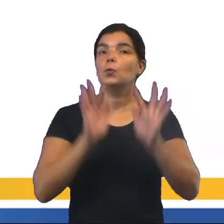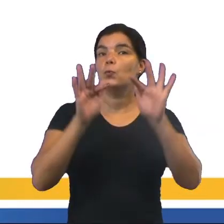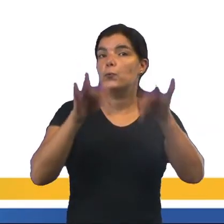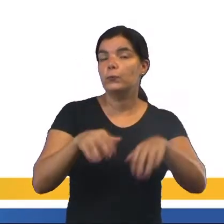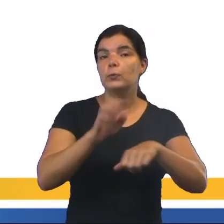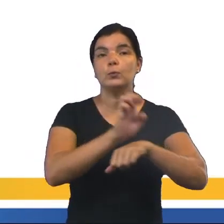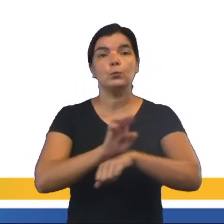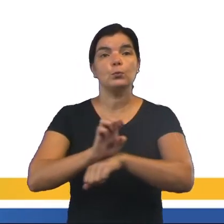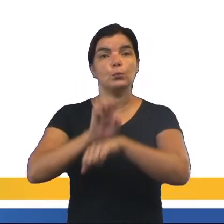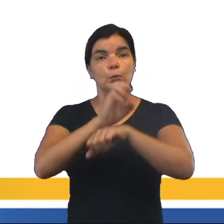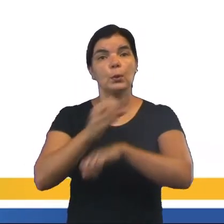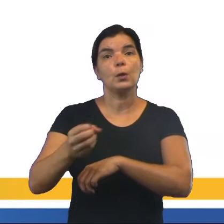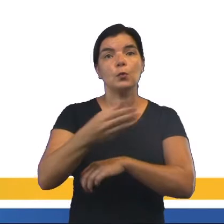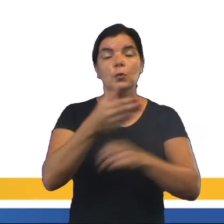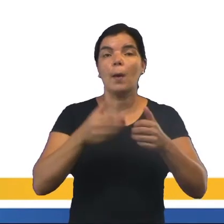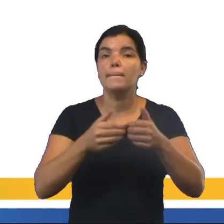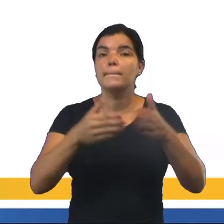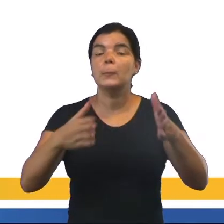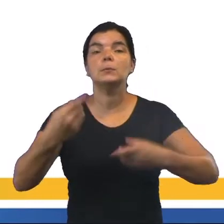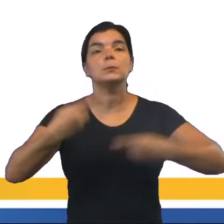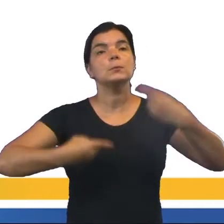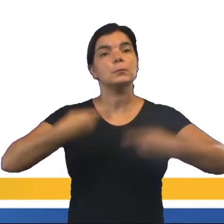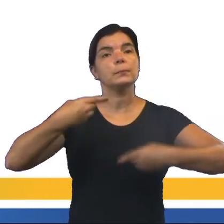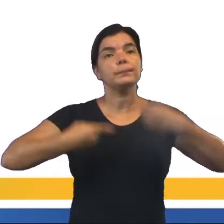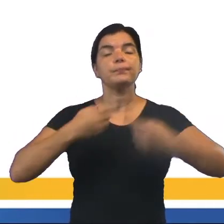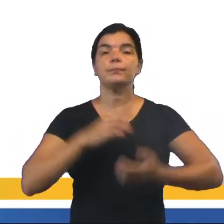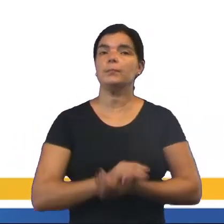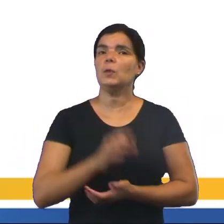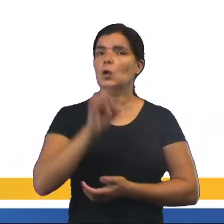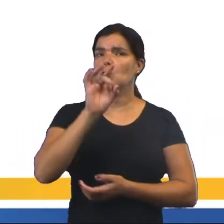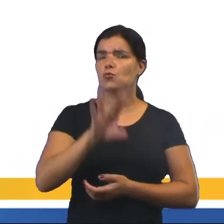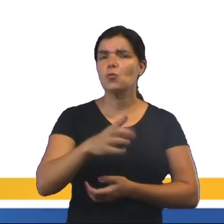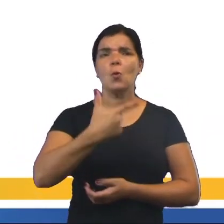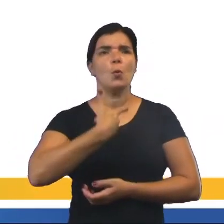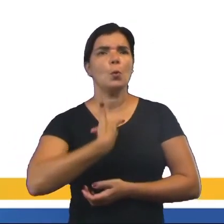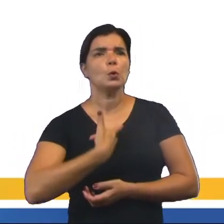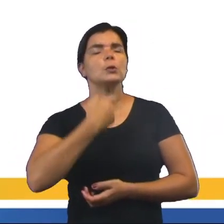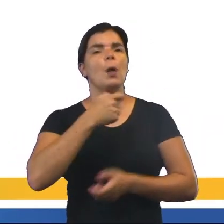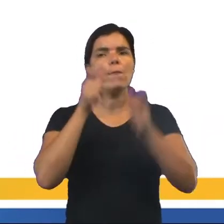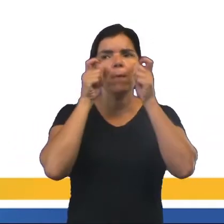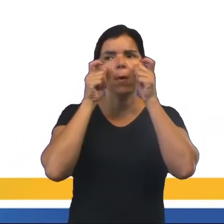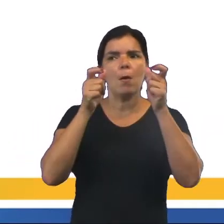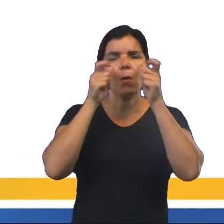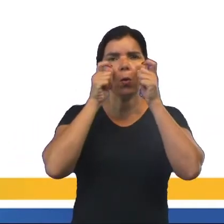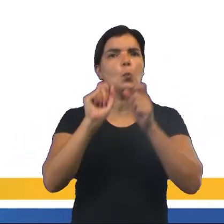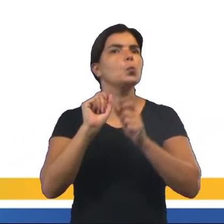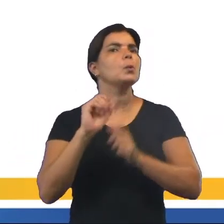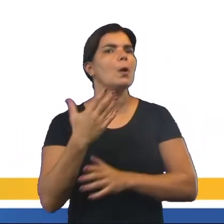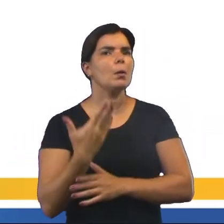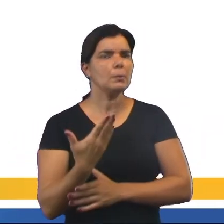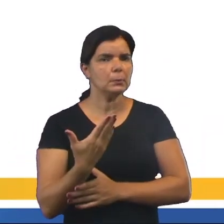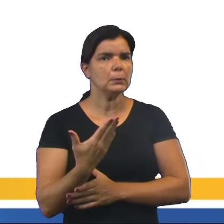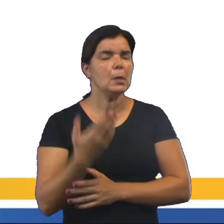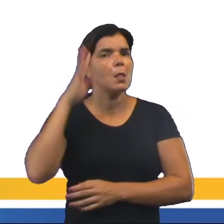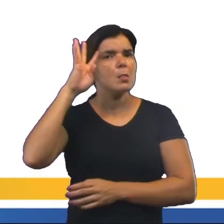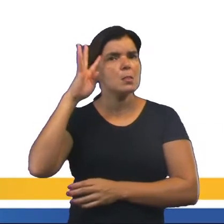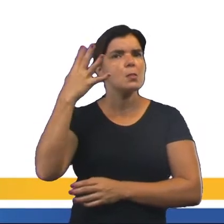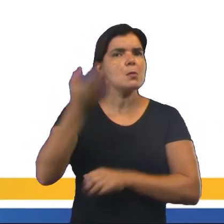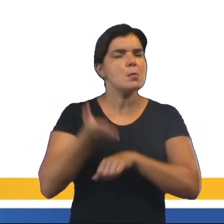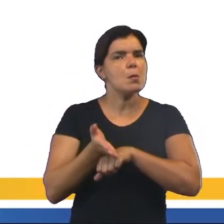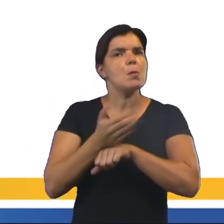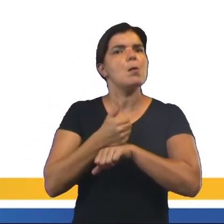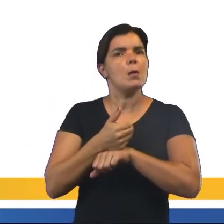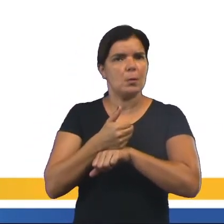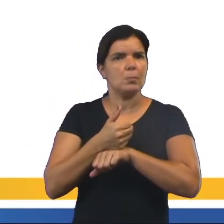fim do Estado Novo e a abertura política. Só que o Getúlio Vargas ele estava atento ao que acontecia, né? E ele decidiu